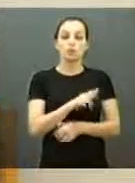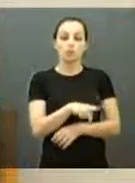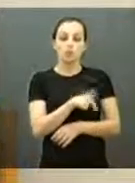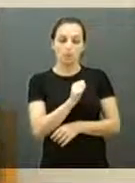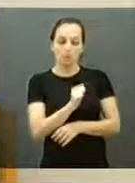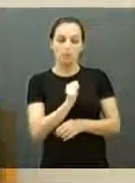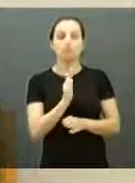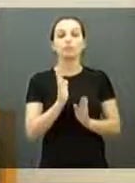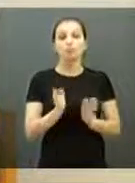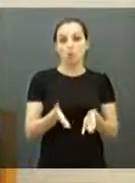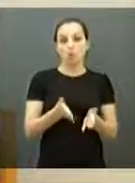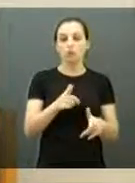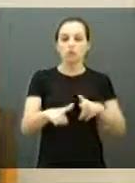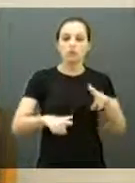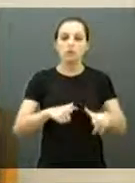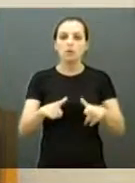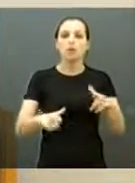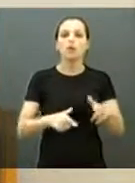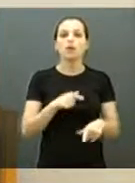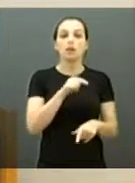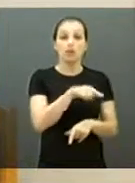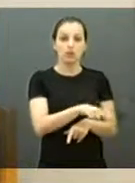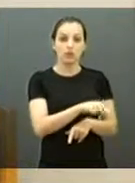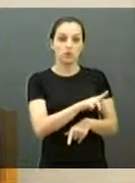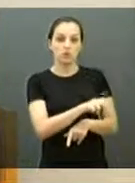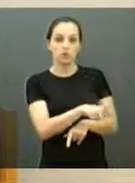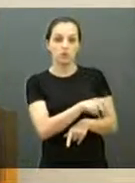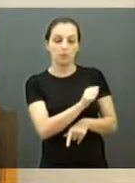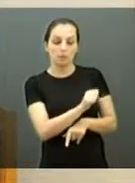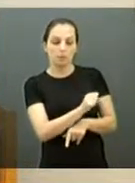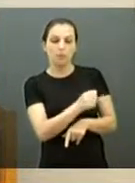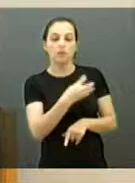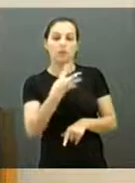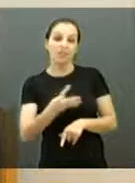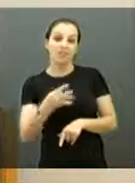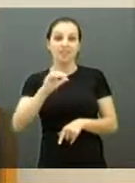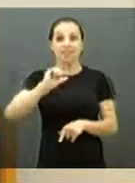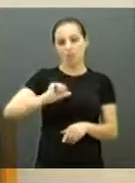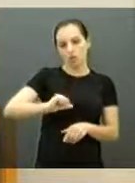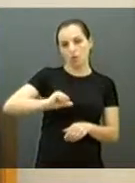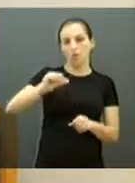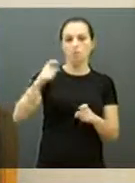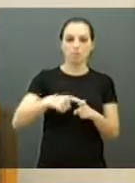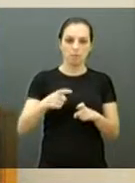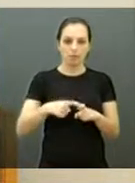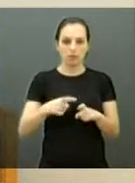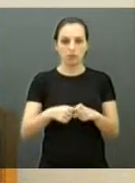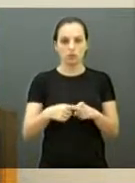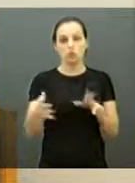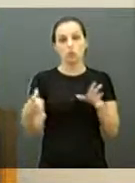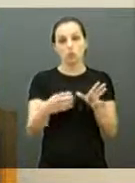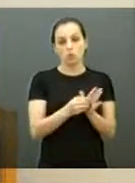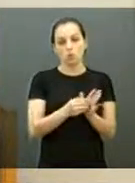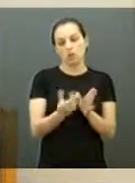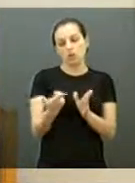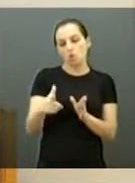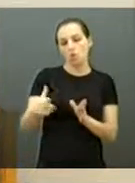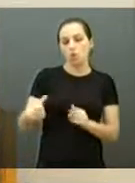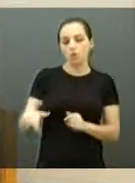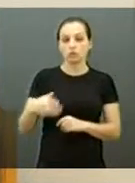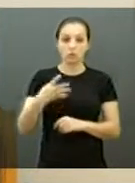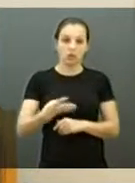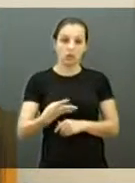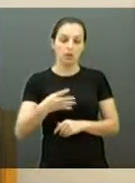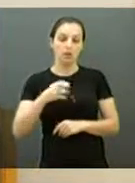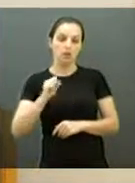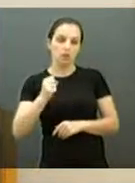período, trabalharam na UPA 49 médicos, tá? Incluindo os duplos vínculos.